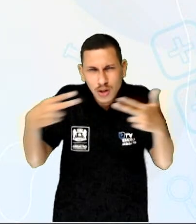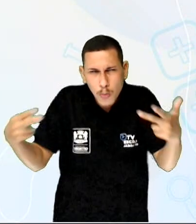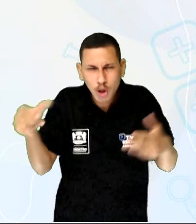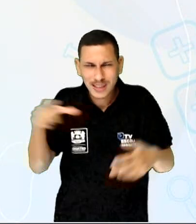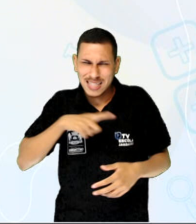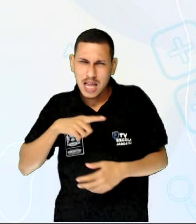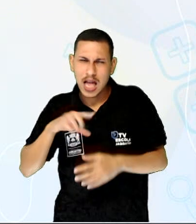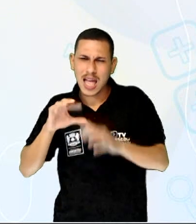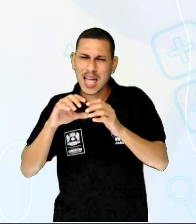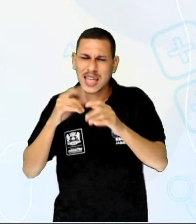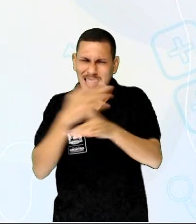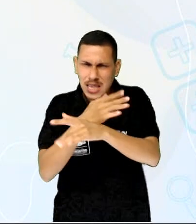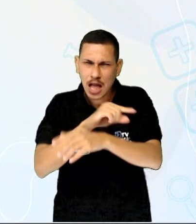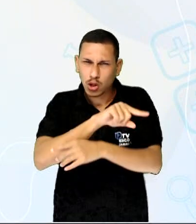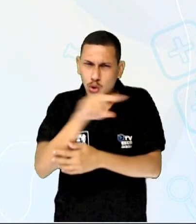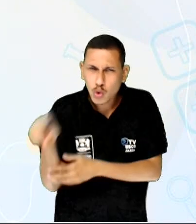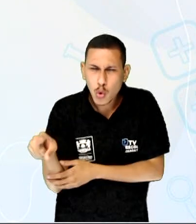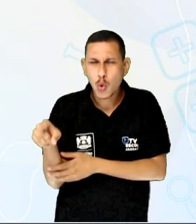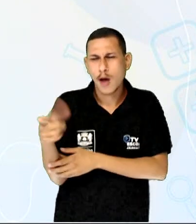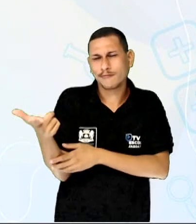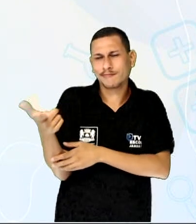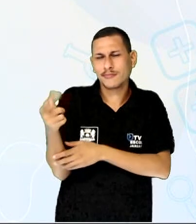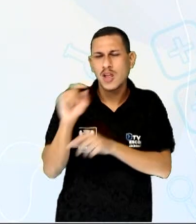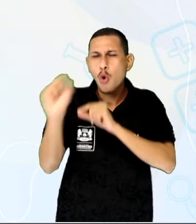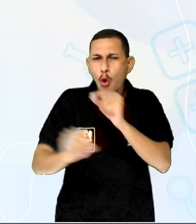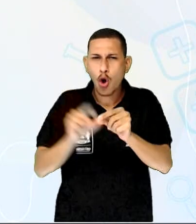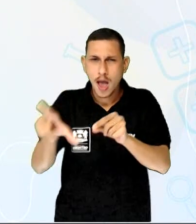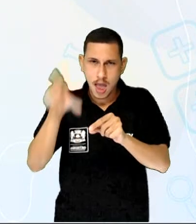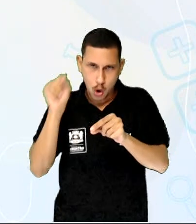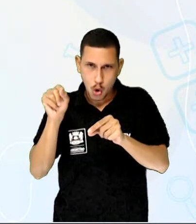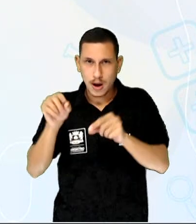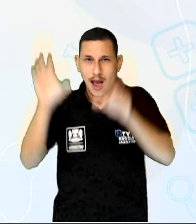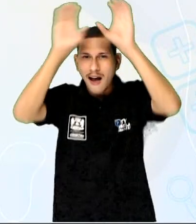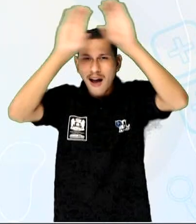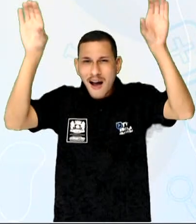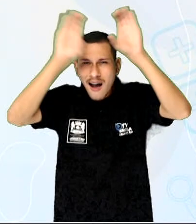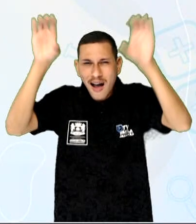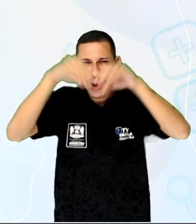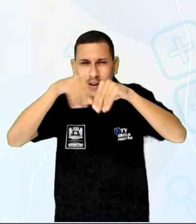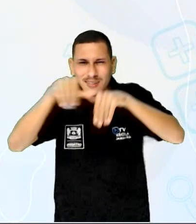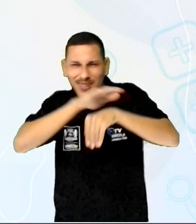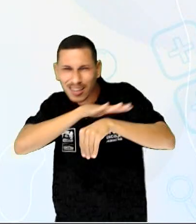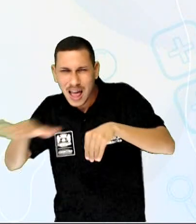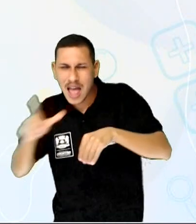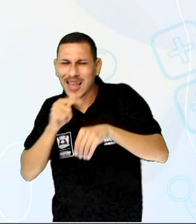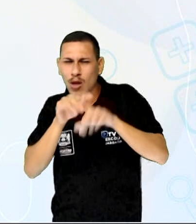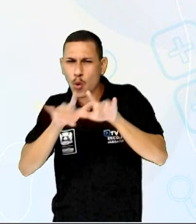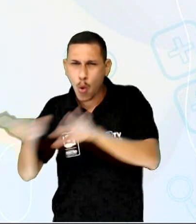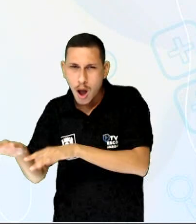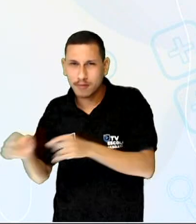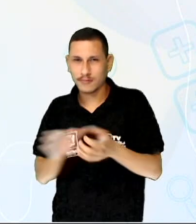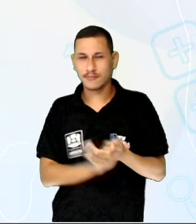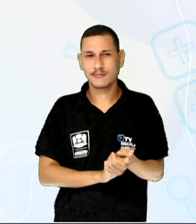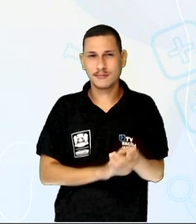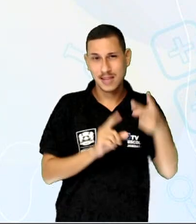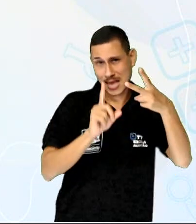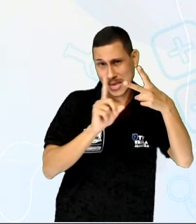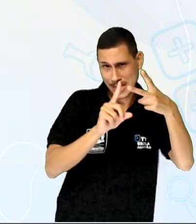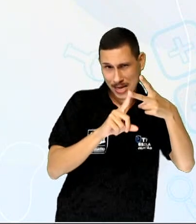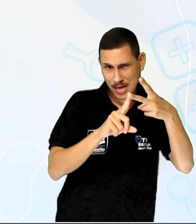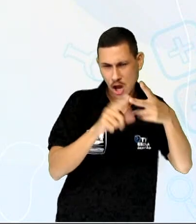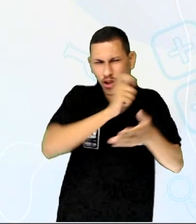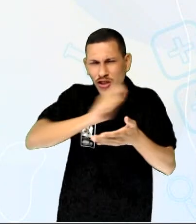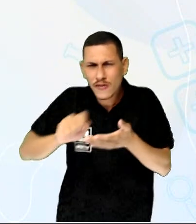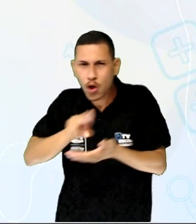cidade e classifique-os em terrestre, aéreo ou aquático. Segundo, escreva o nome do meio